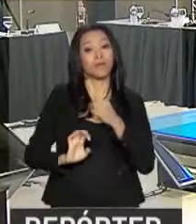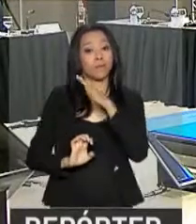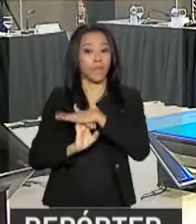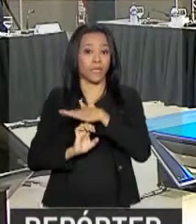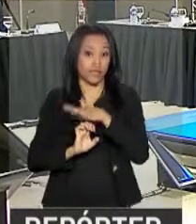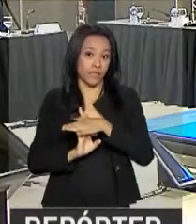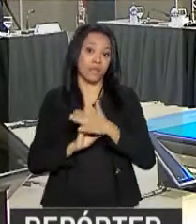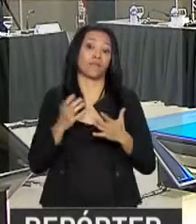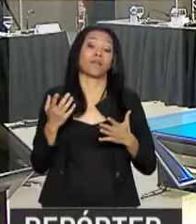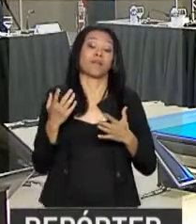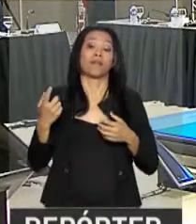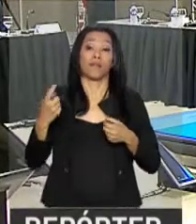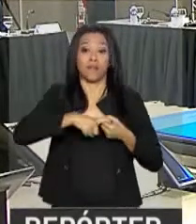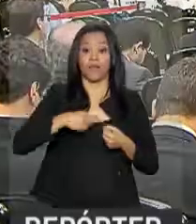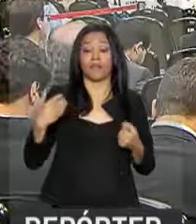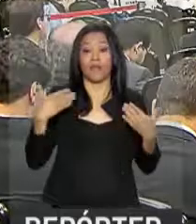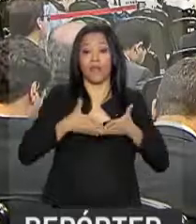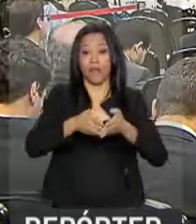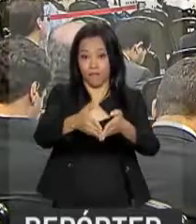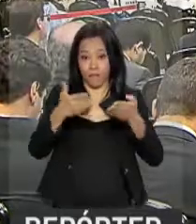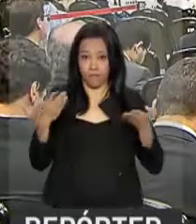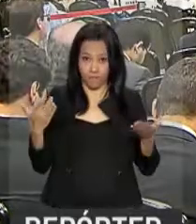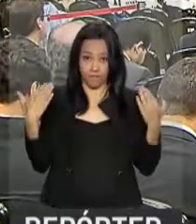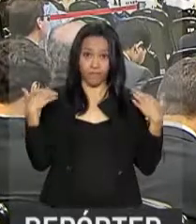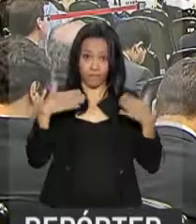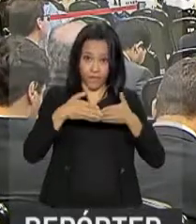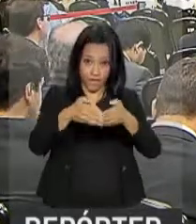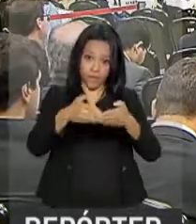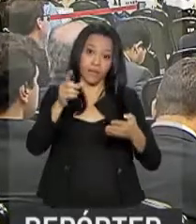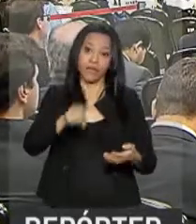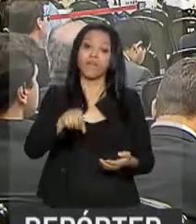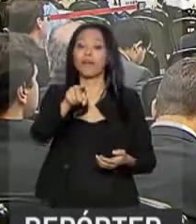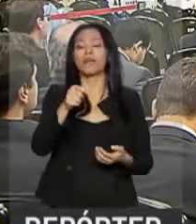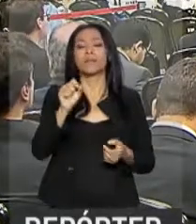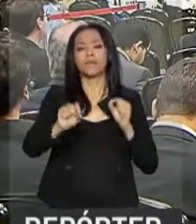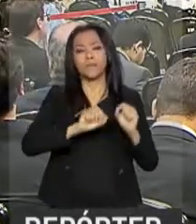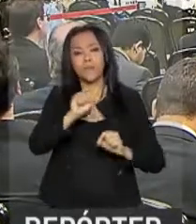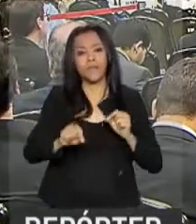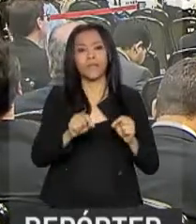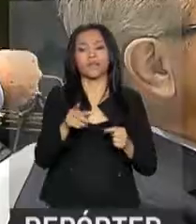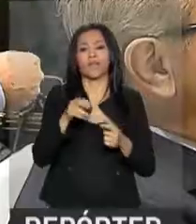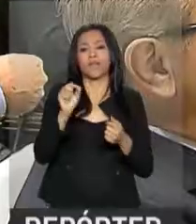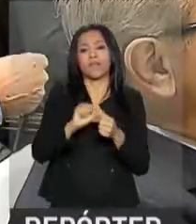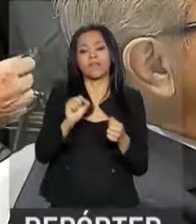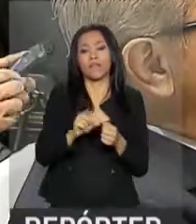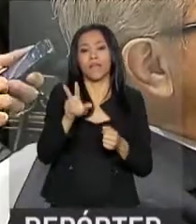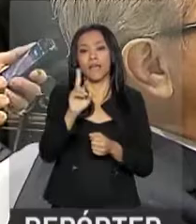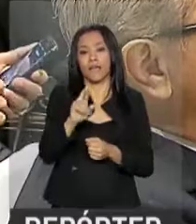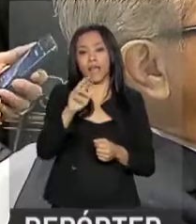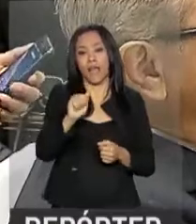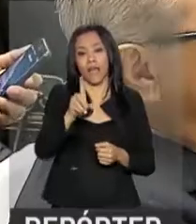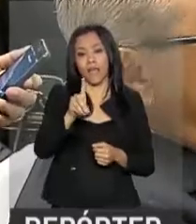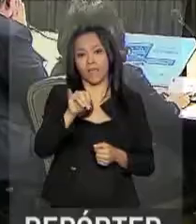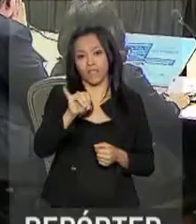marinha o equipamento vai contribuir para o fim da dependência externa na produção de radiofármacos no sistema único